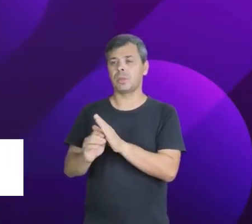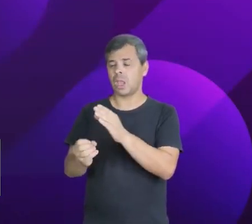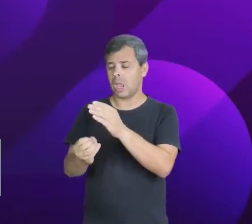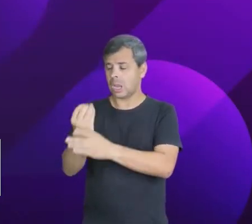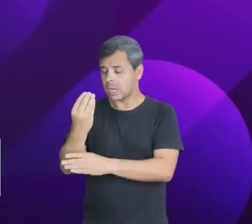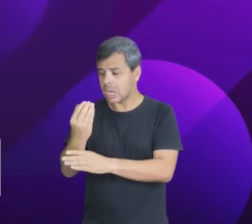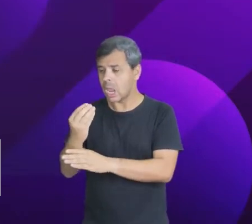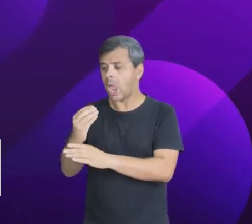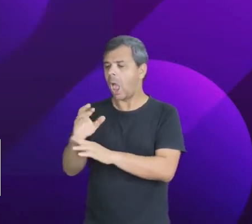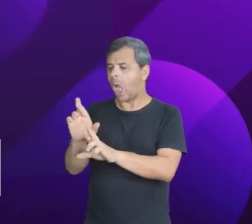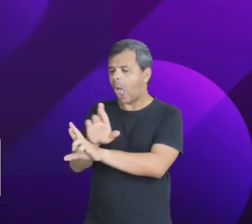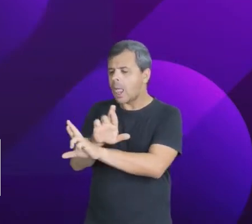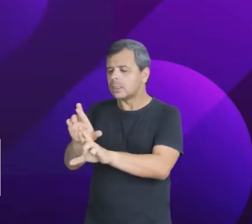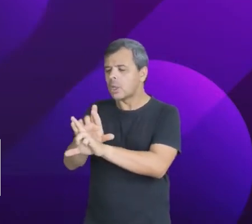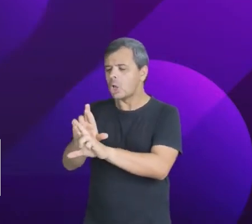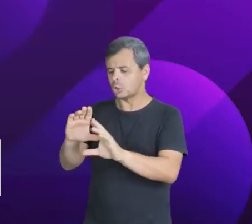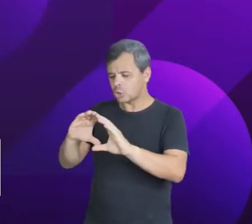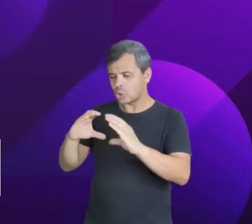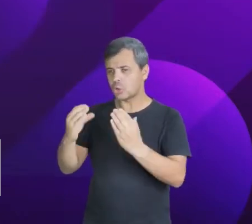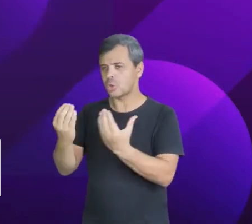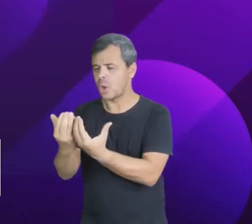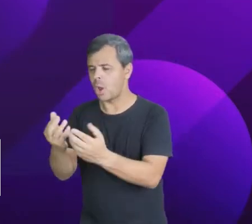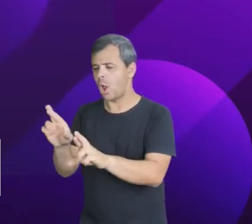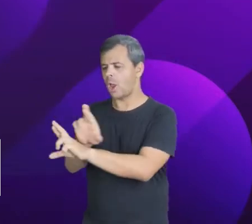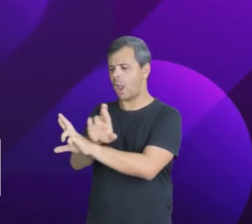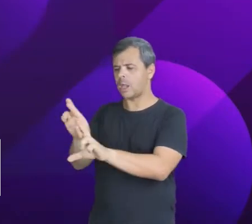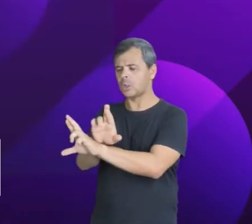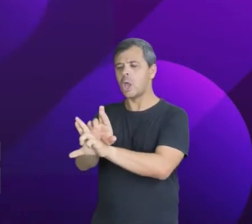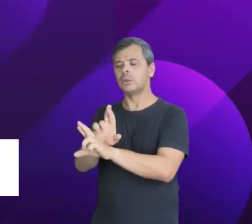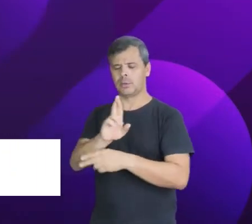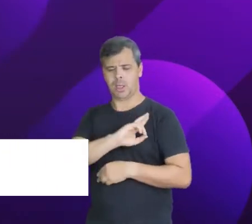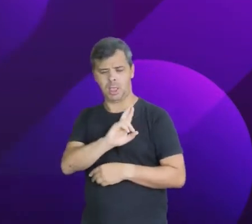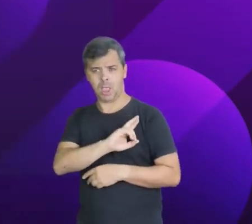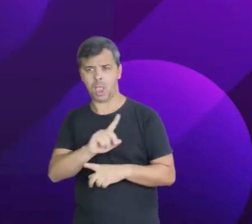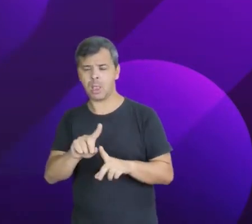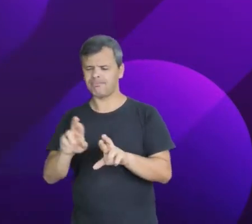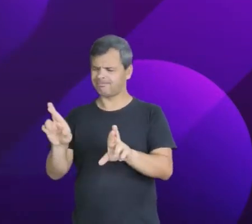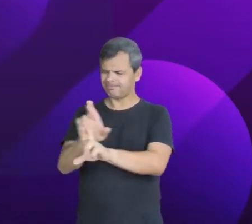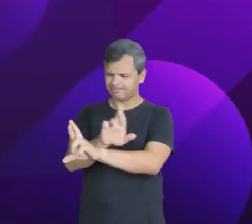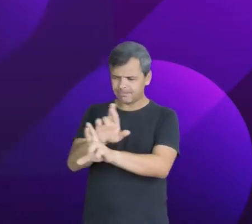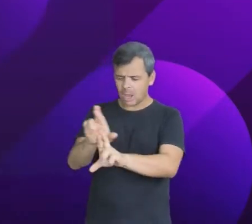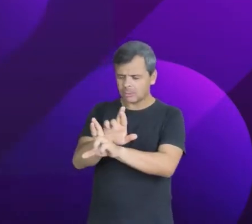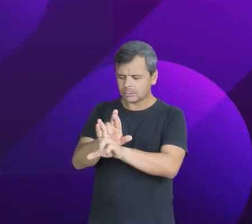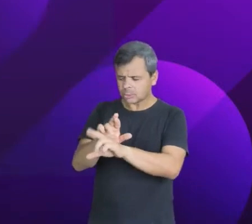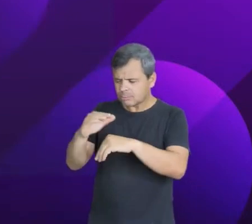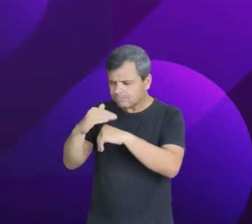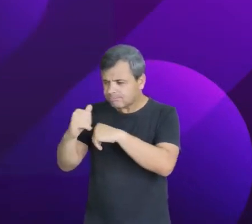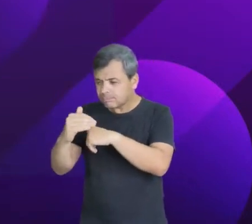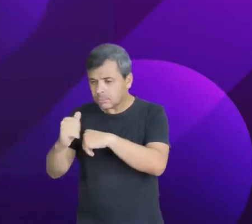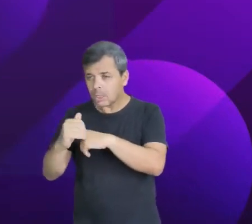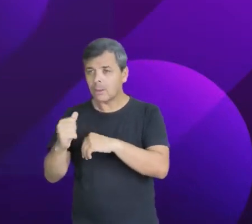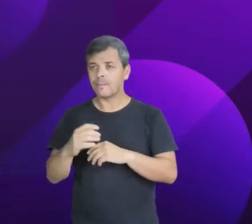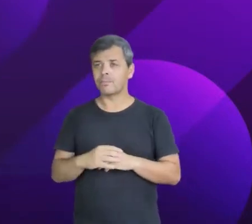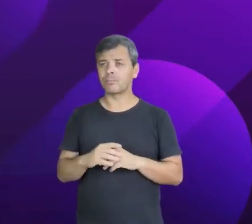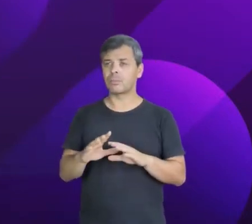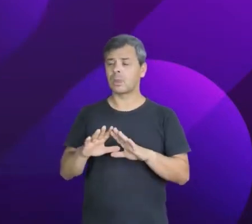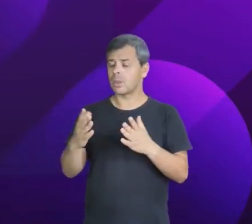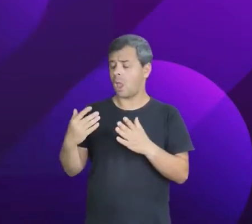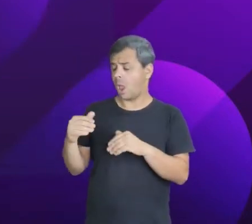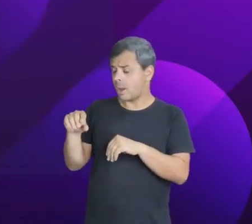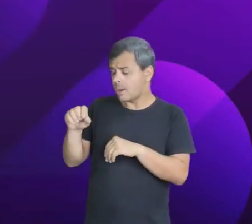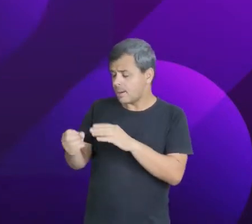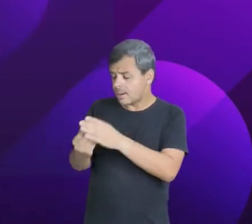com a comunidade, ela tem as suas relações religiosas, as suas relações de afeto, aí ela já